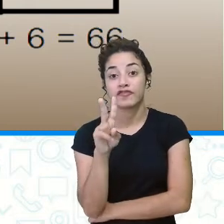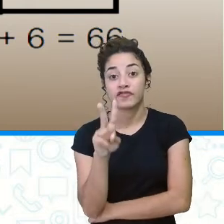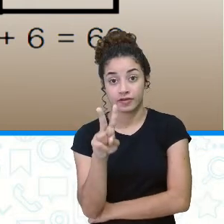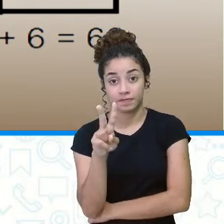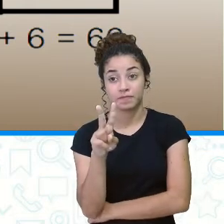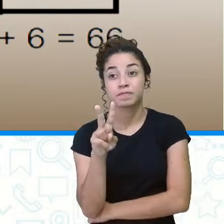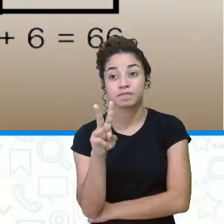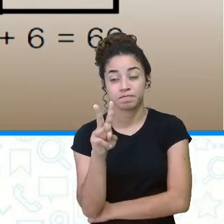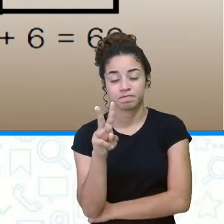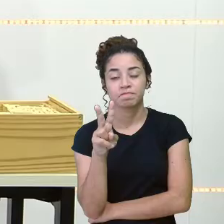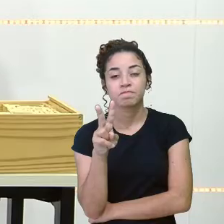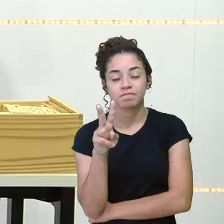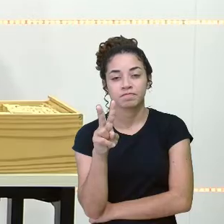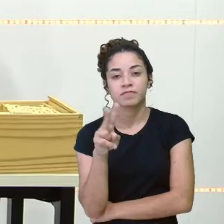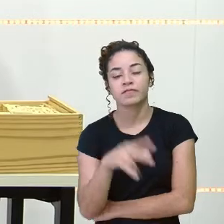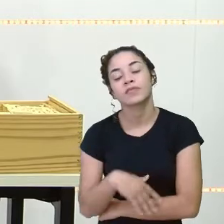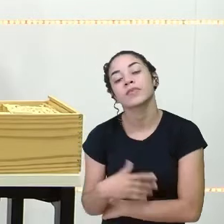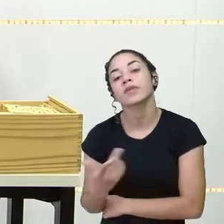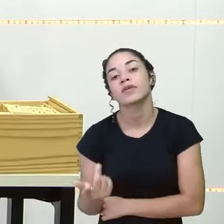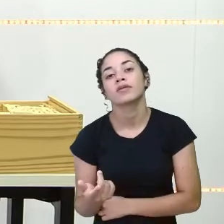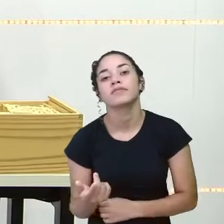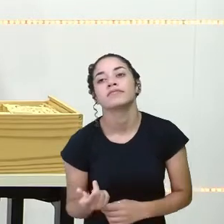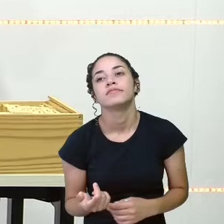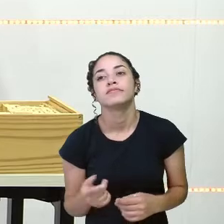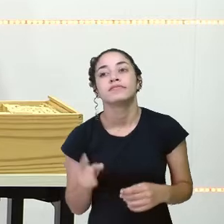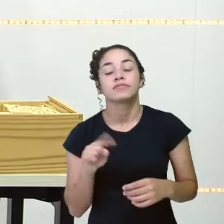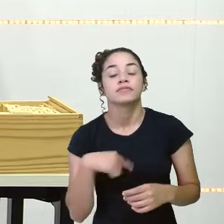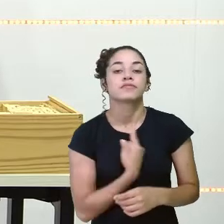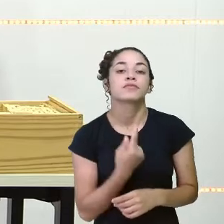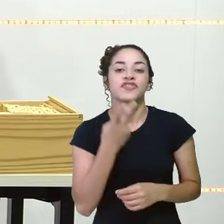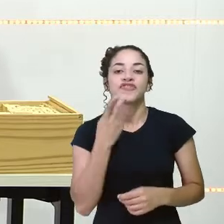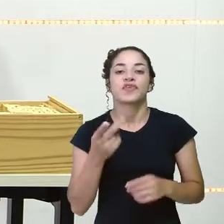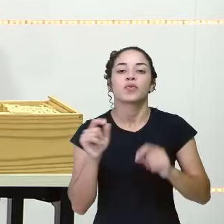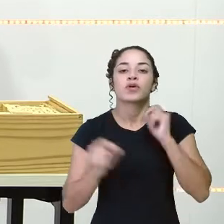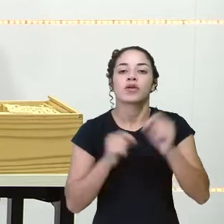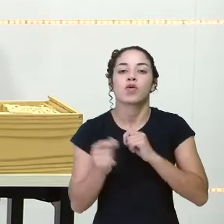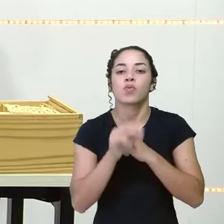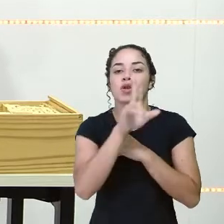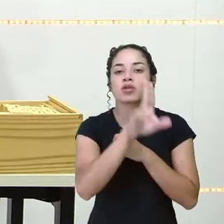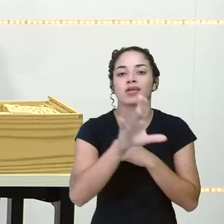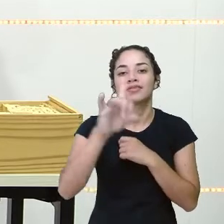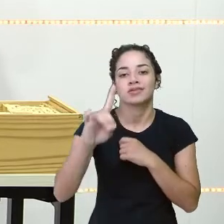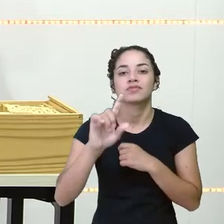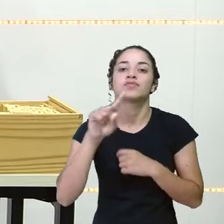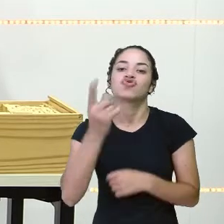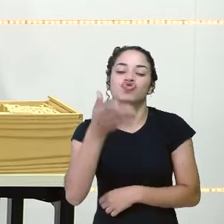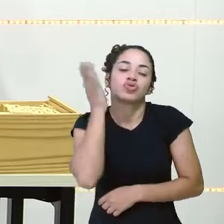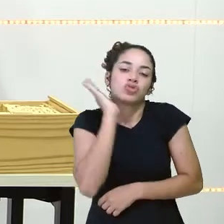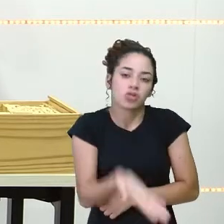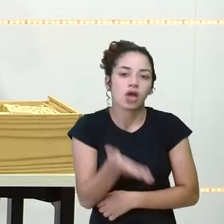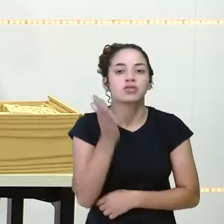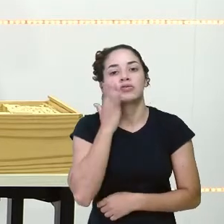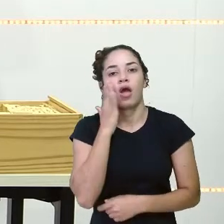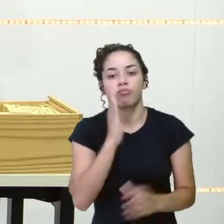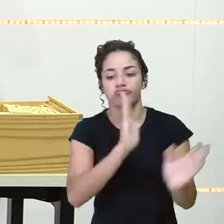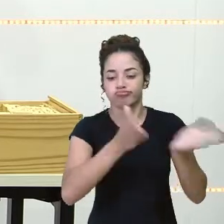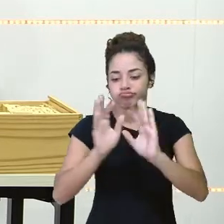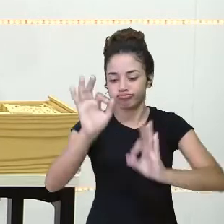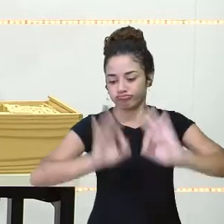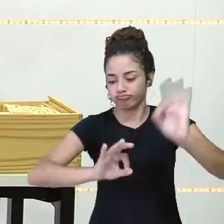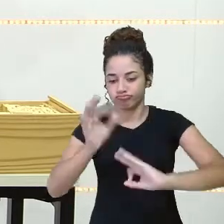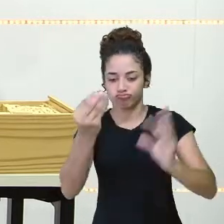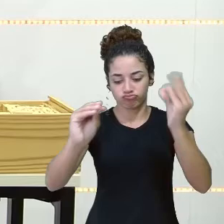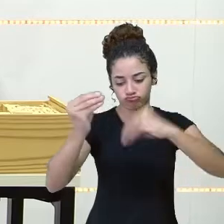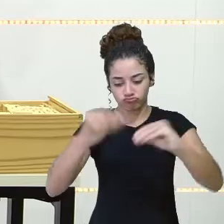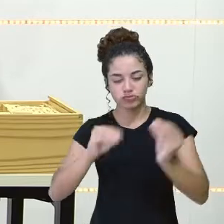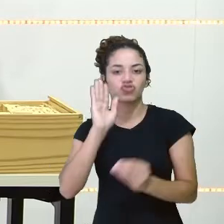estar trabalhando especificamente com as unidades e as dezenas. E vocês sabem perfeitamente separar, né, as unidades das